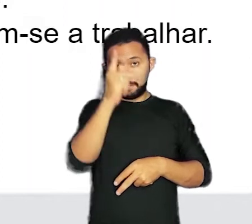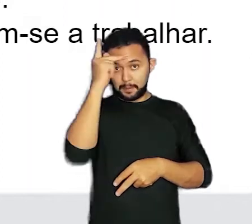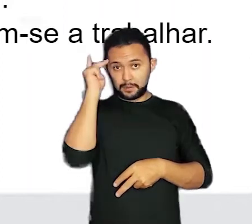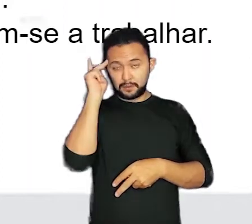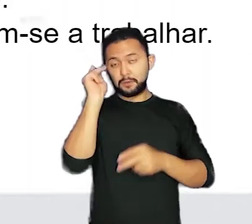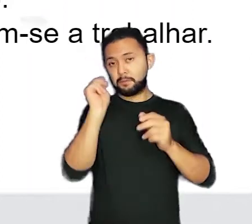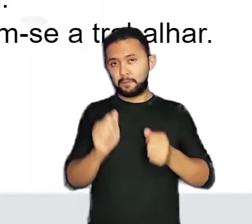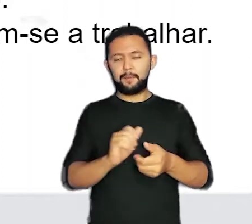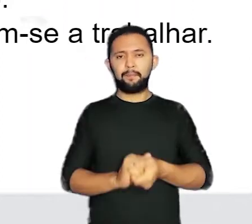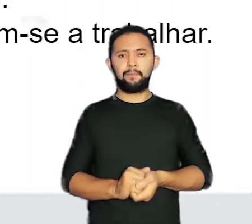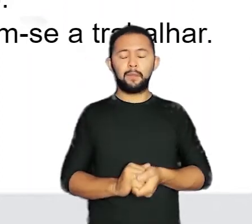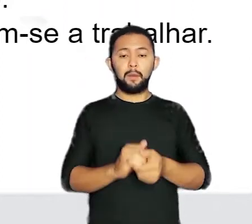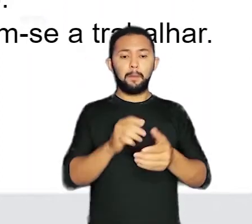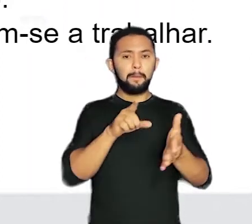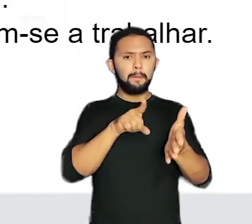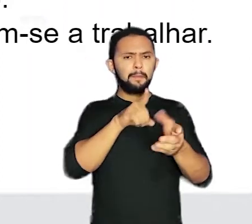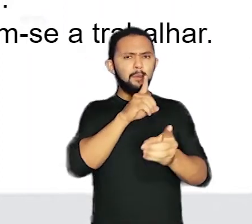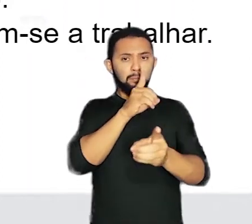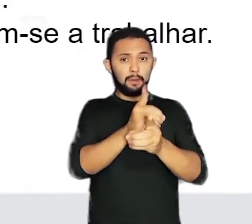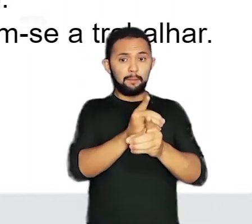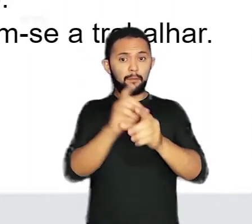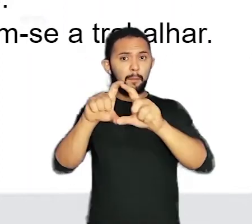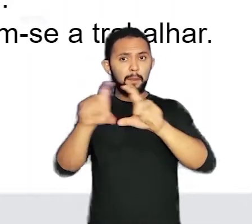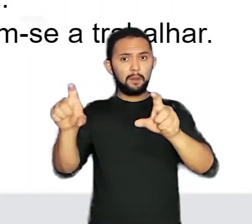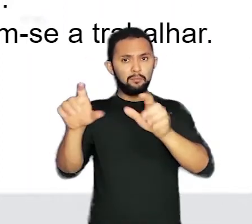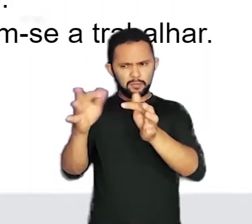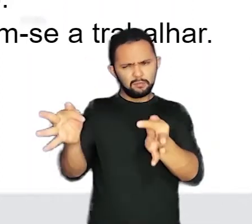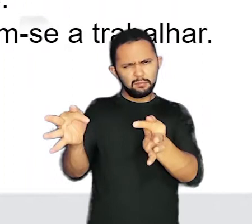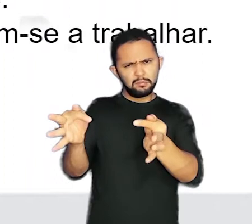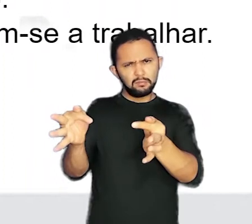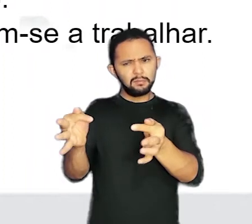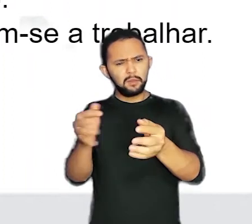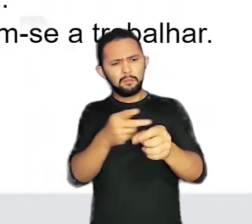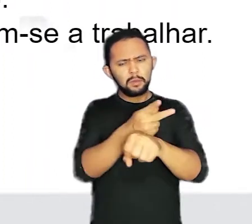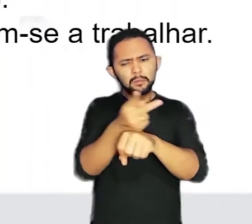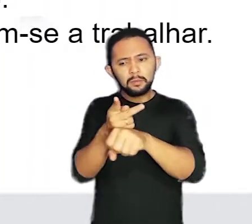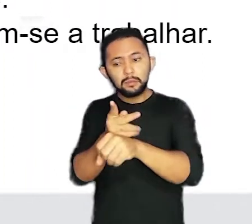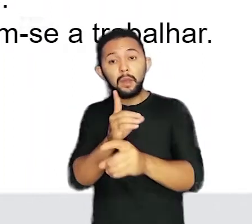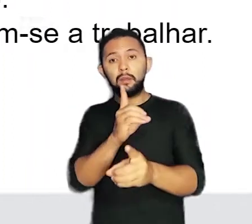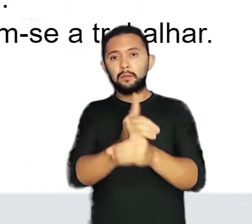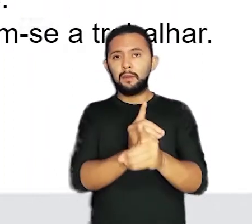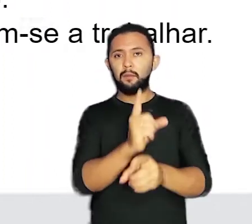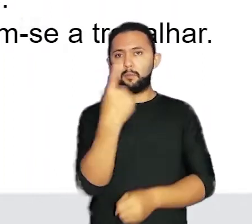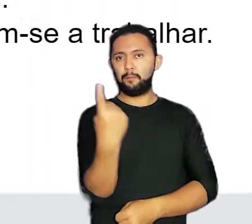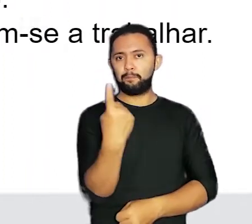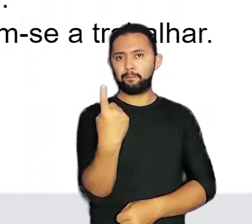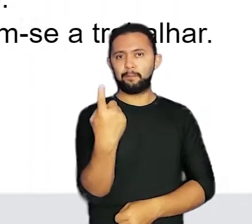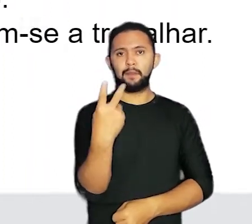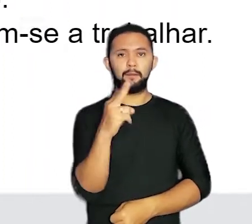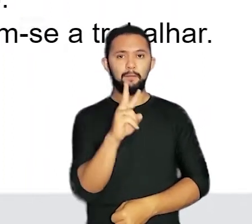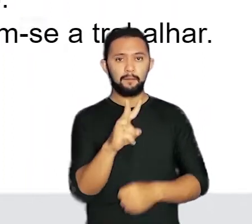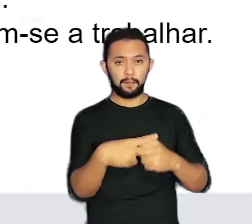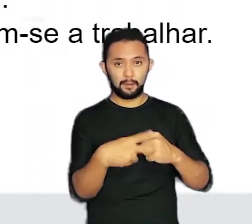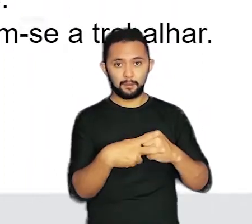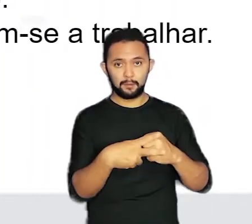simples? Vamos identificar se o período é simples, tá? Então aqui o pessoal, identifiquei somente que tem o verbo ter. Se só tem um verbo, o período